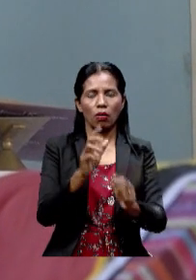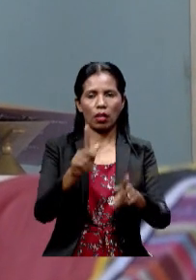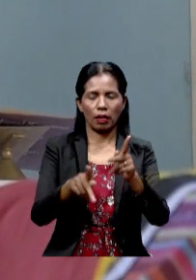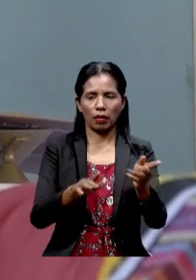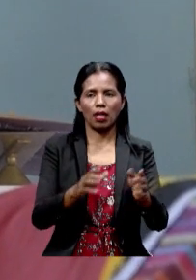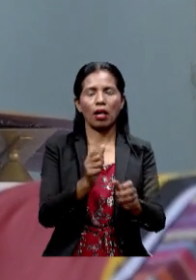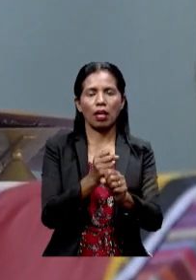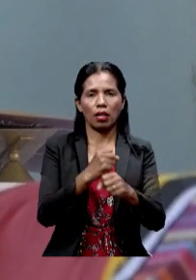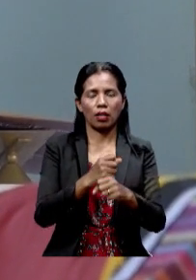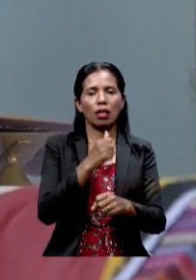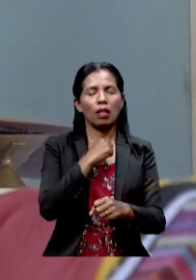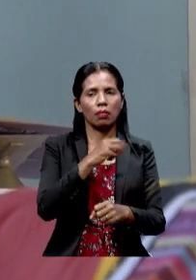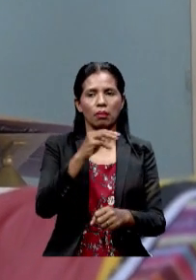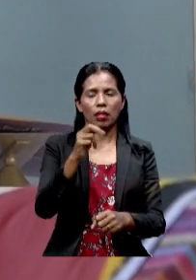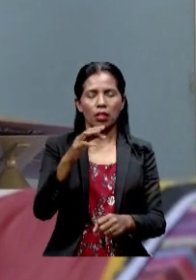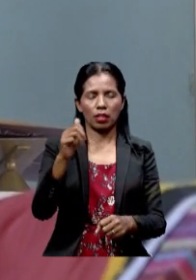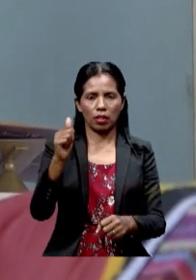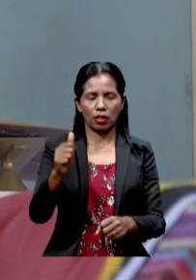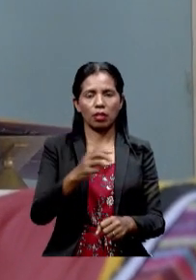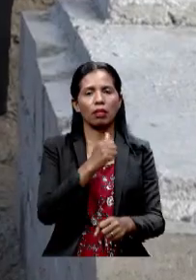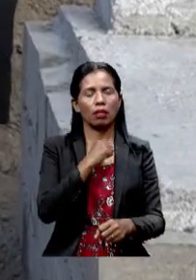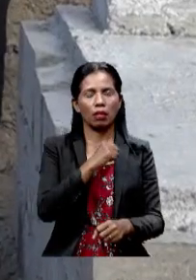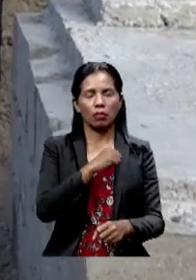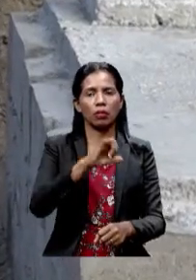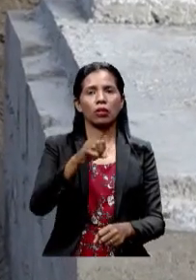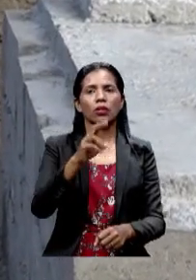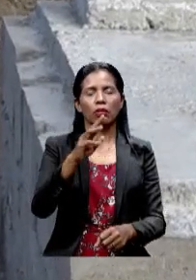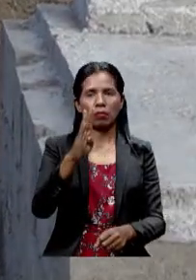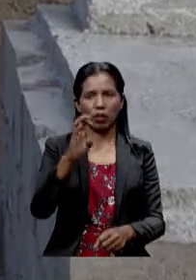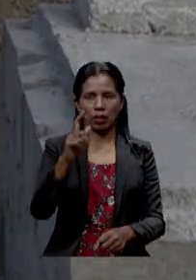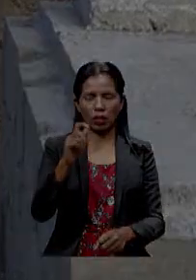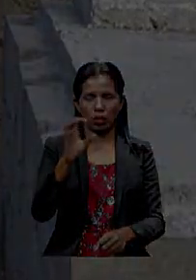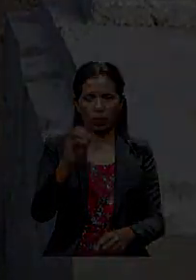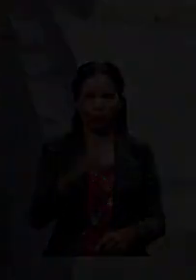husi padre Mariano Maia no padre Juvito Durego. Ekipa cobertura, Jemen.